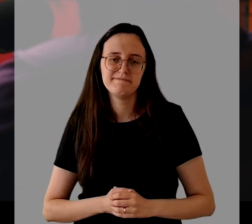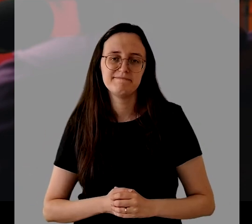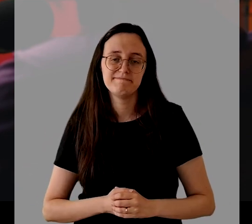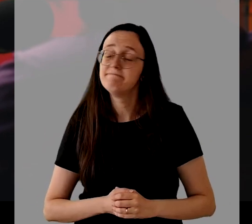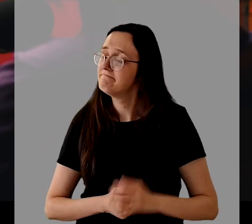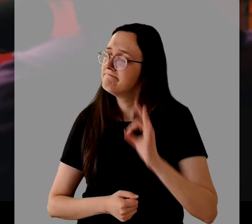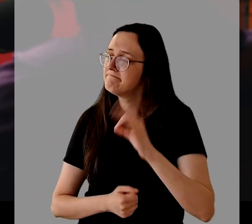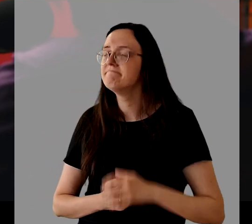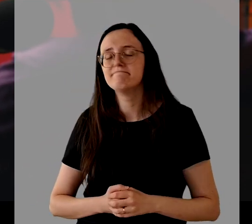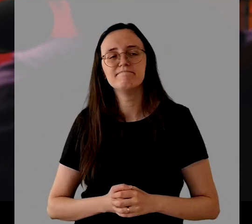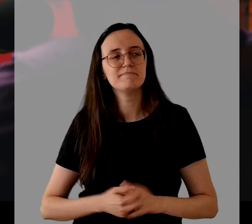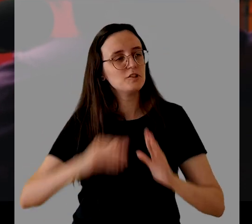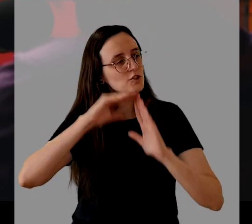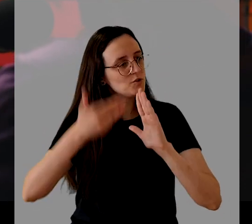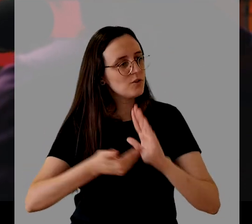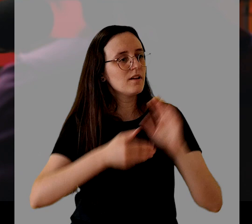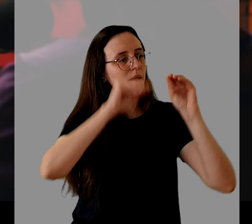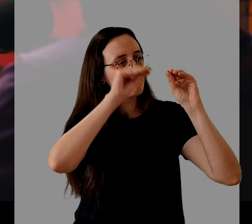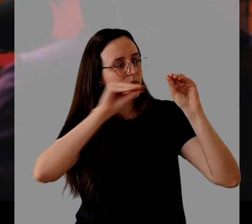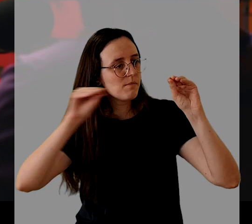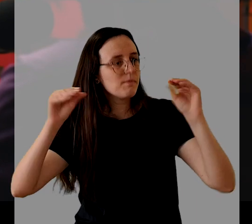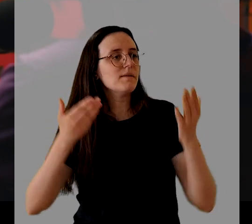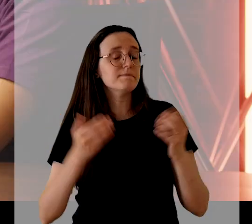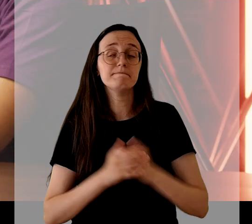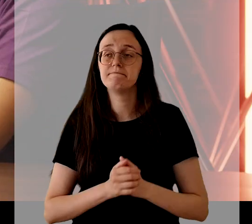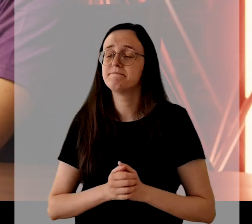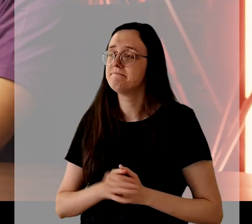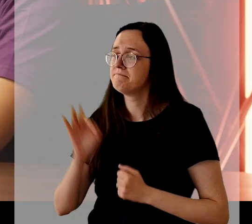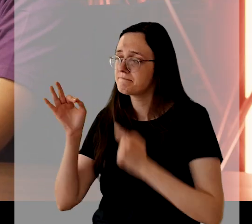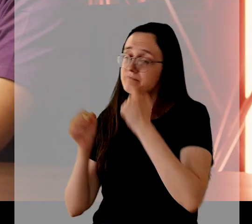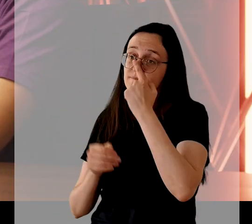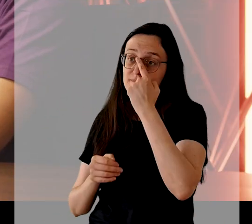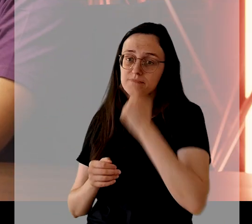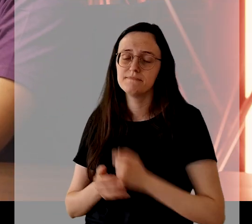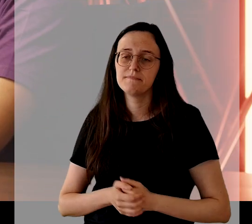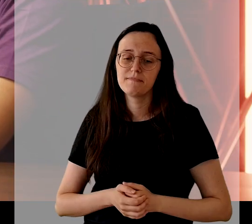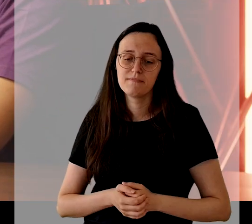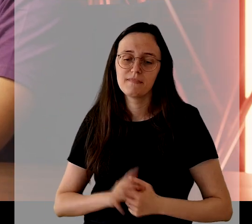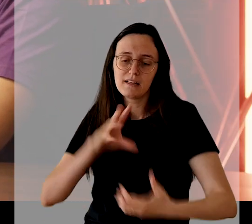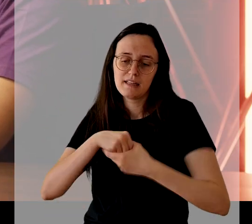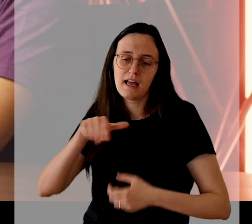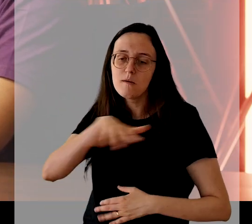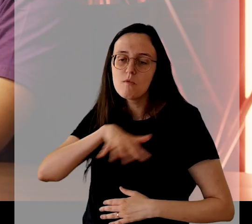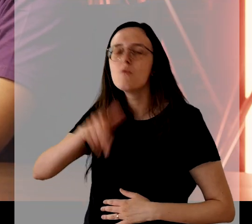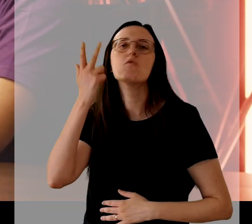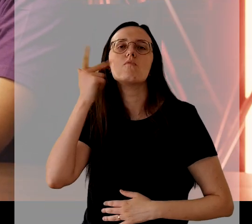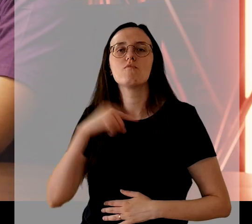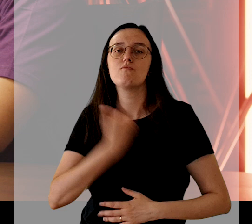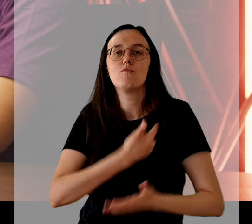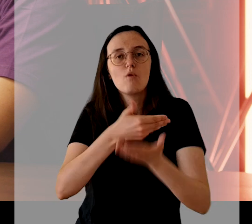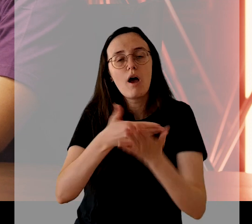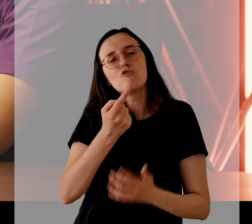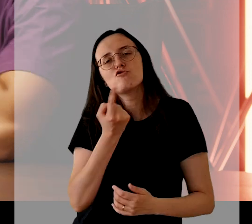isso e fazendo toda essa montagem, né? Exatamente. E dentro desse processo, geralmente a